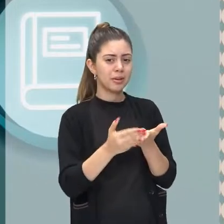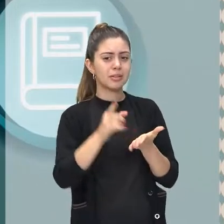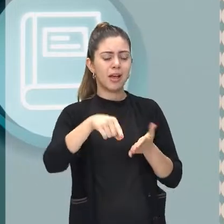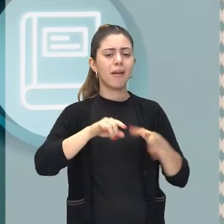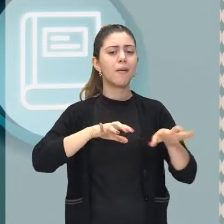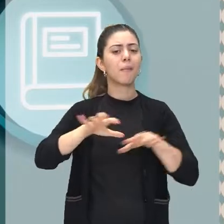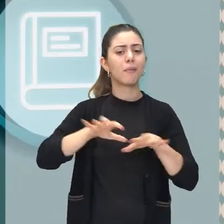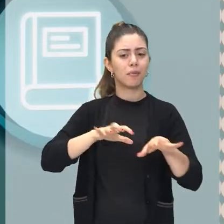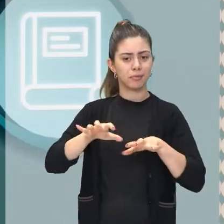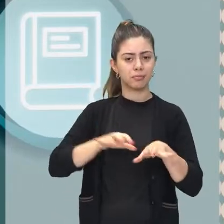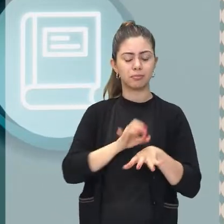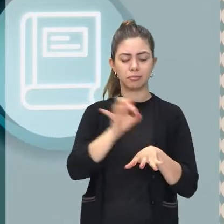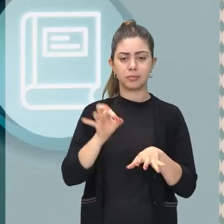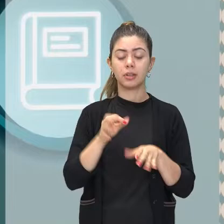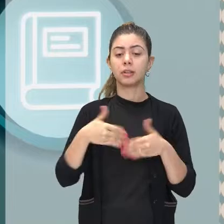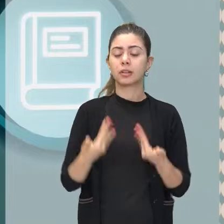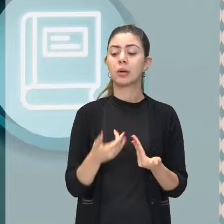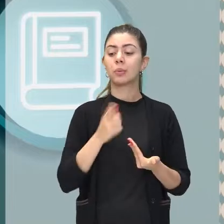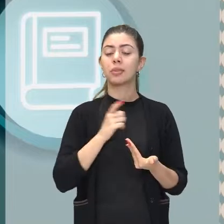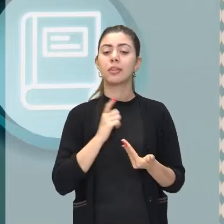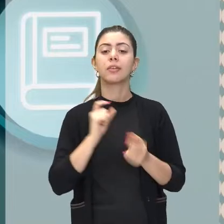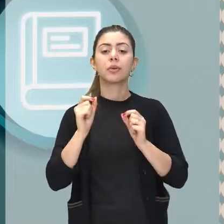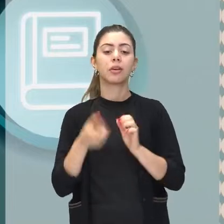movimento em si, aconteceu o quê? O